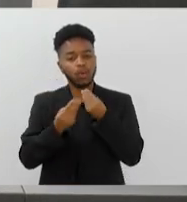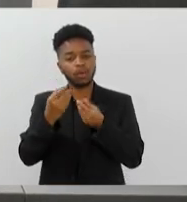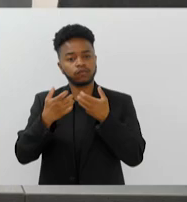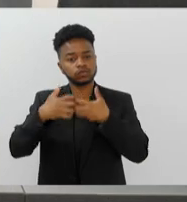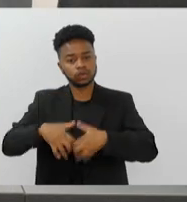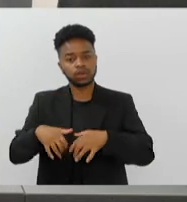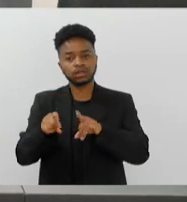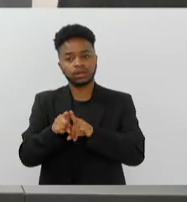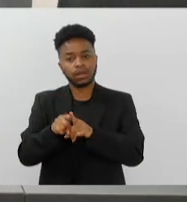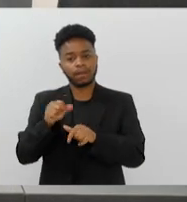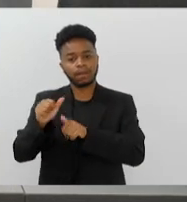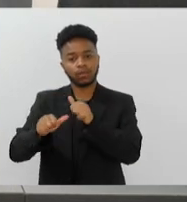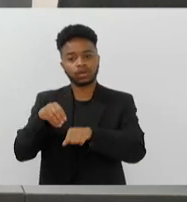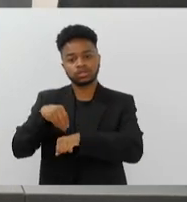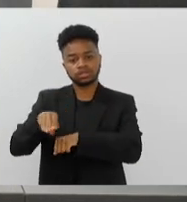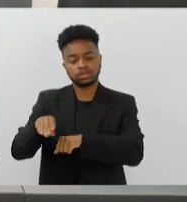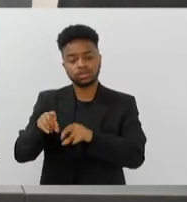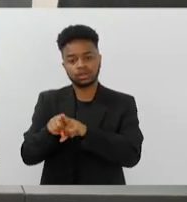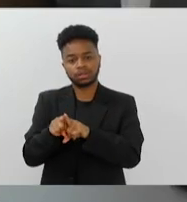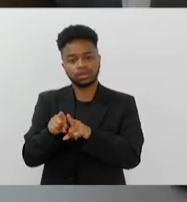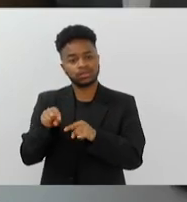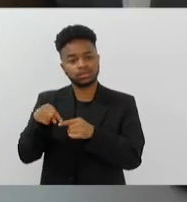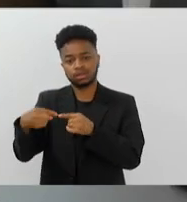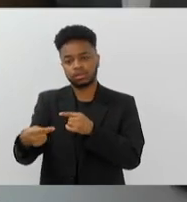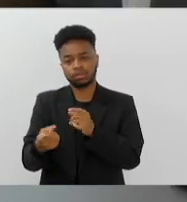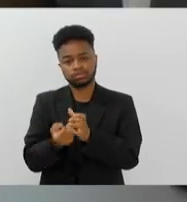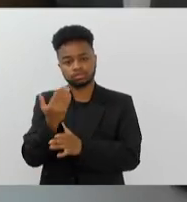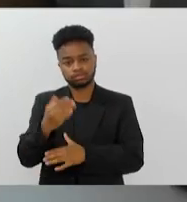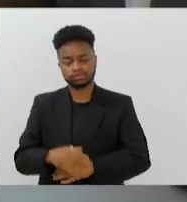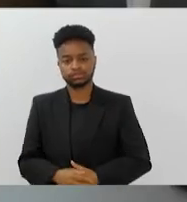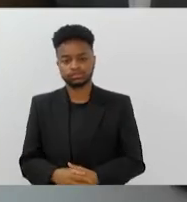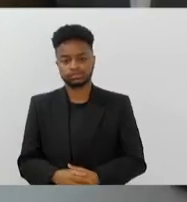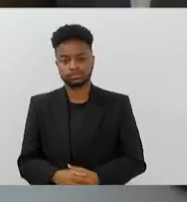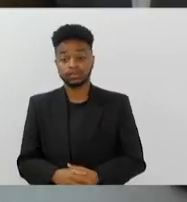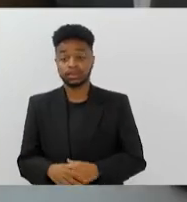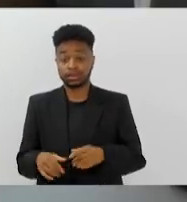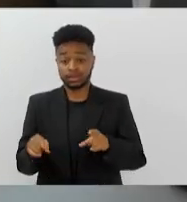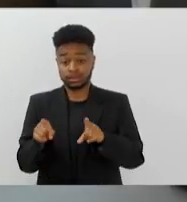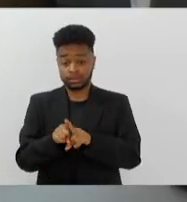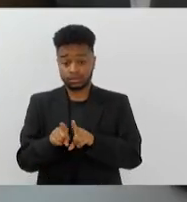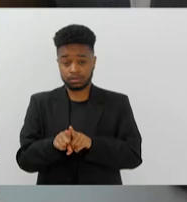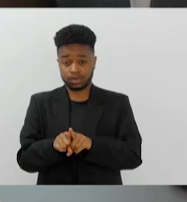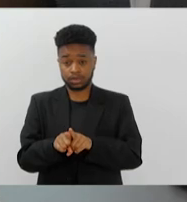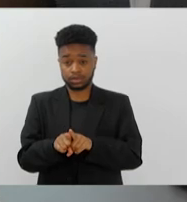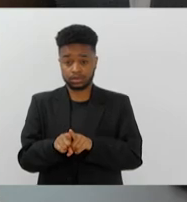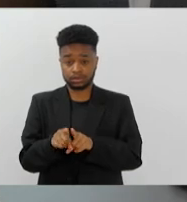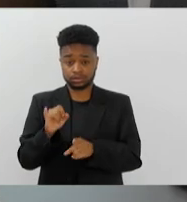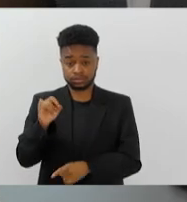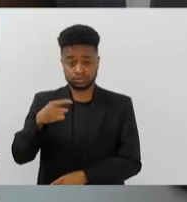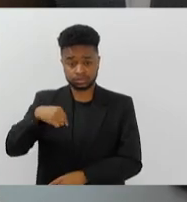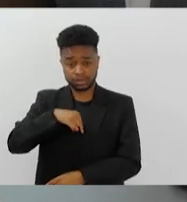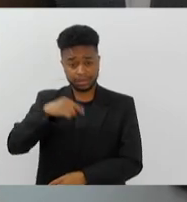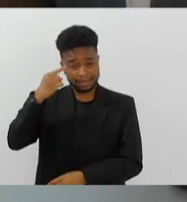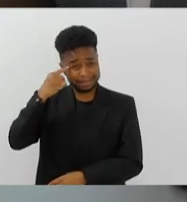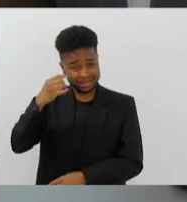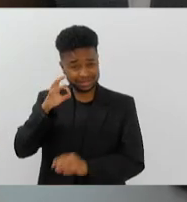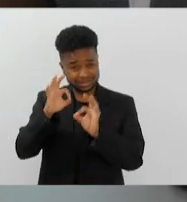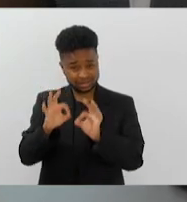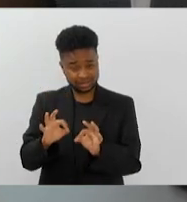indicação, então a gente analisa as demais. E até porque cá entre nós, né? Você pensando bem,